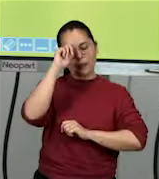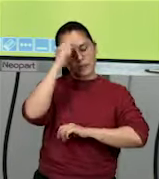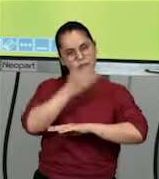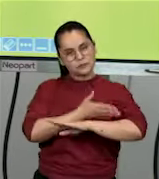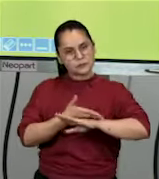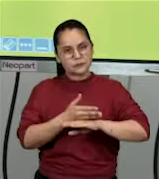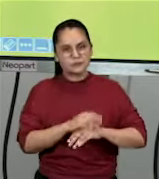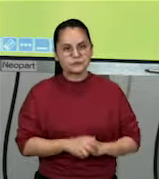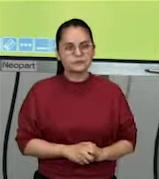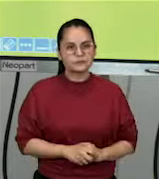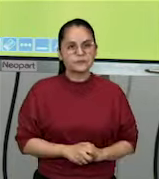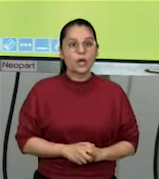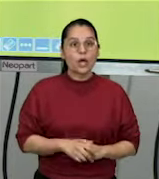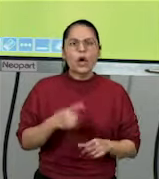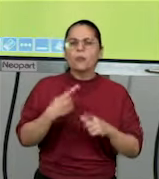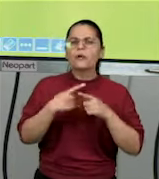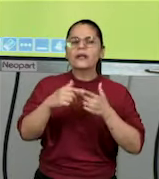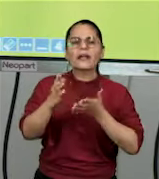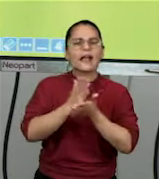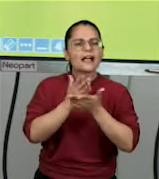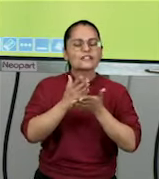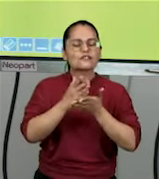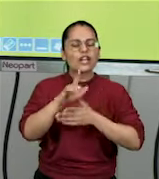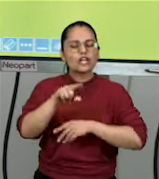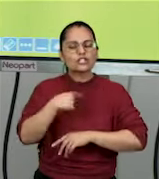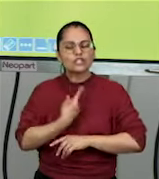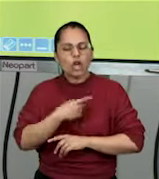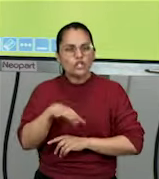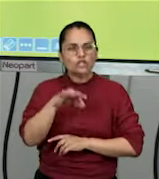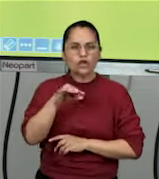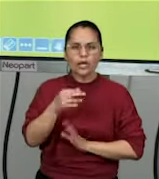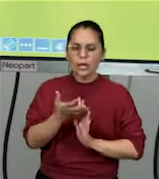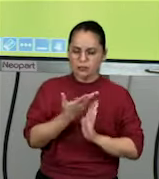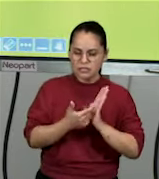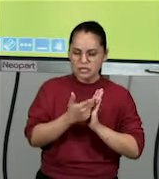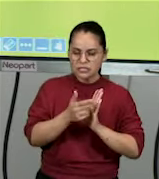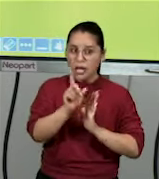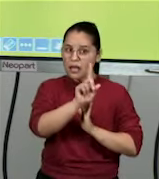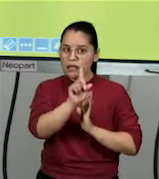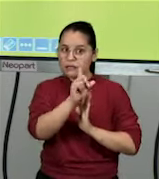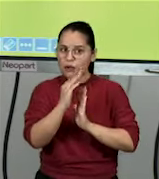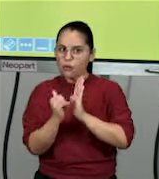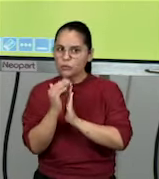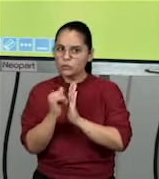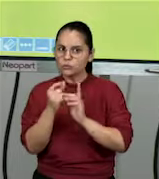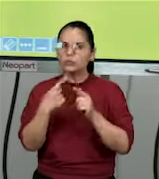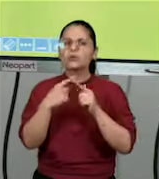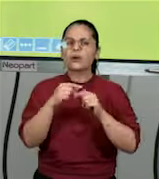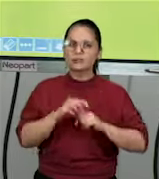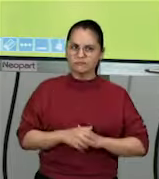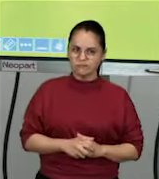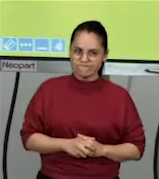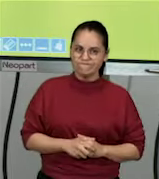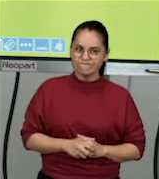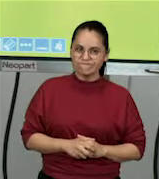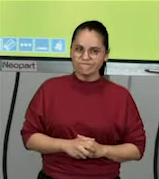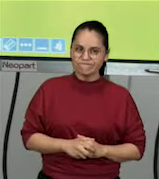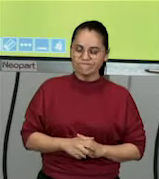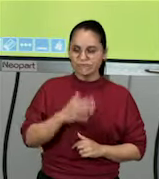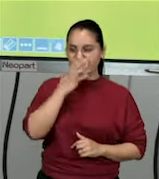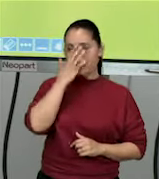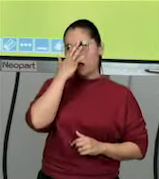brancas. Por que às vezes preferimos desenho no lugar de pinturas? Na hora da produção.